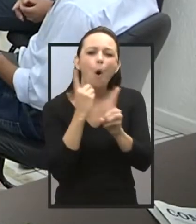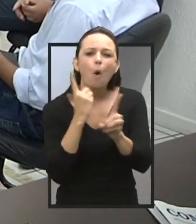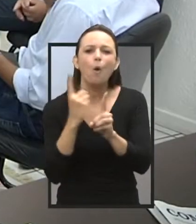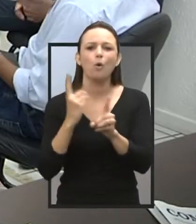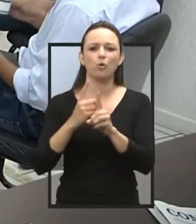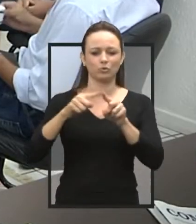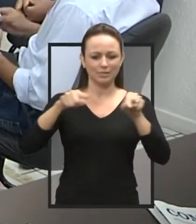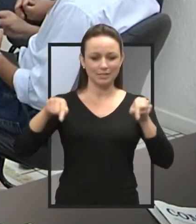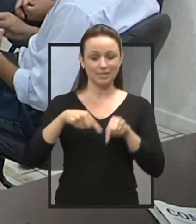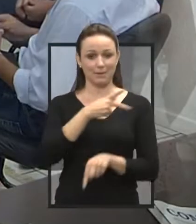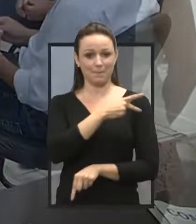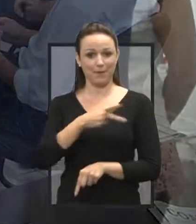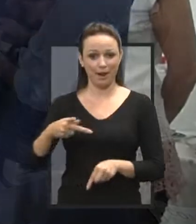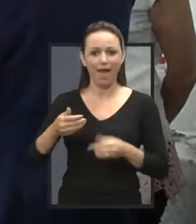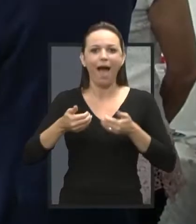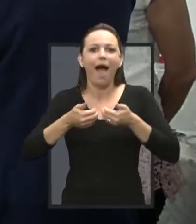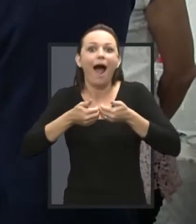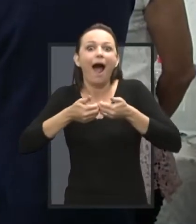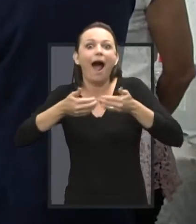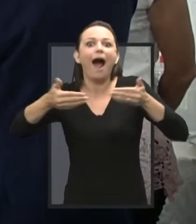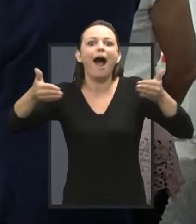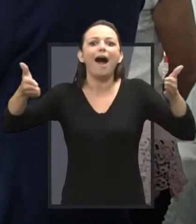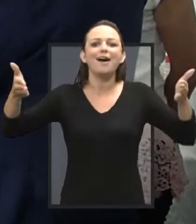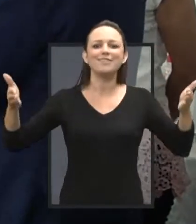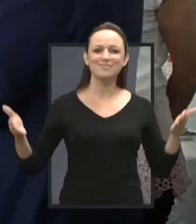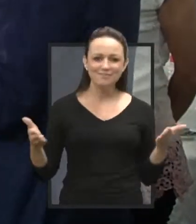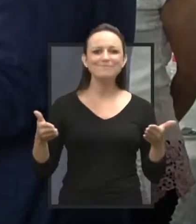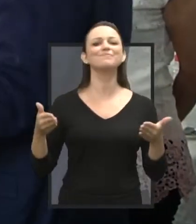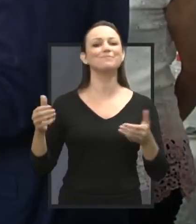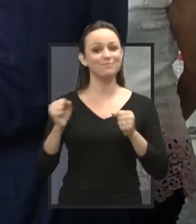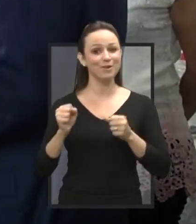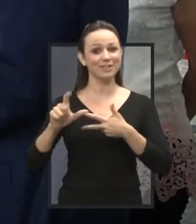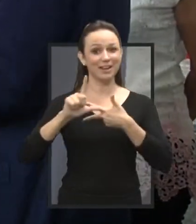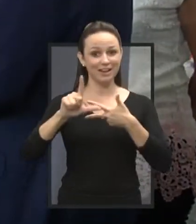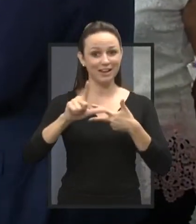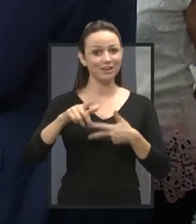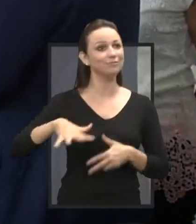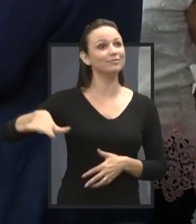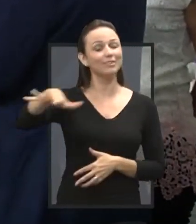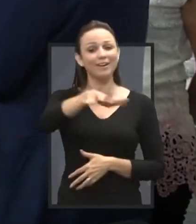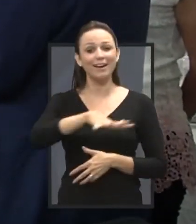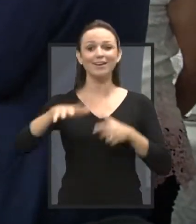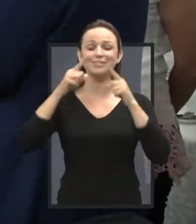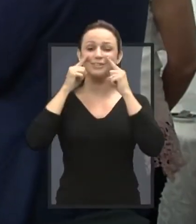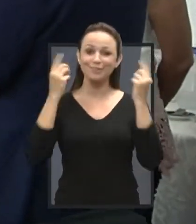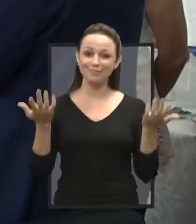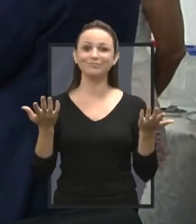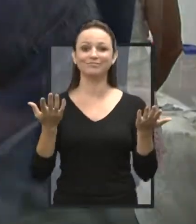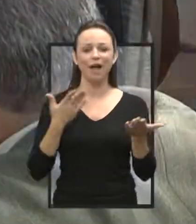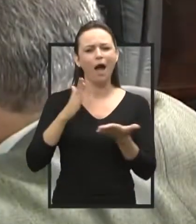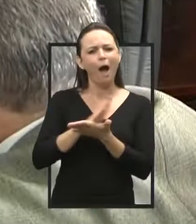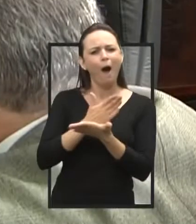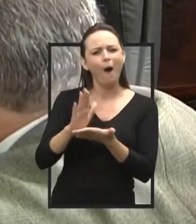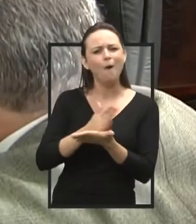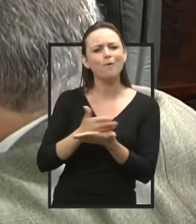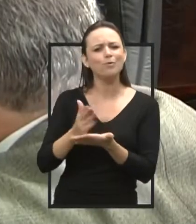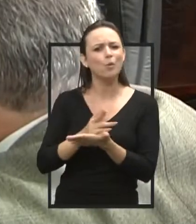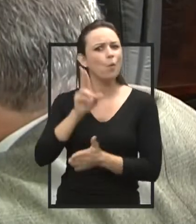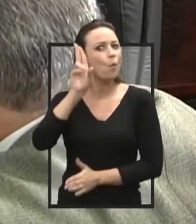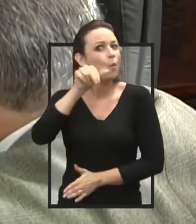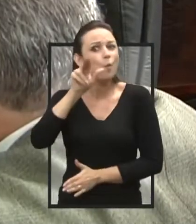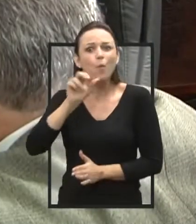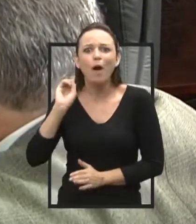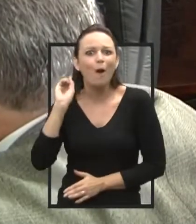da presidência abriram as portas do Poder Legislativo para a cidade. Alguns, inclusive, jamais